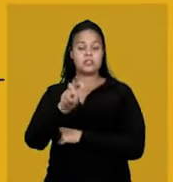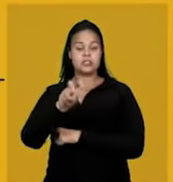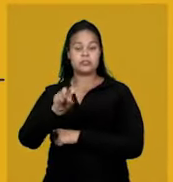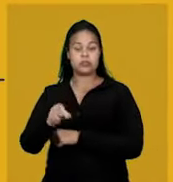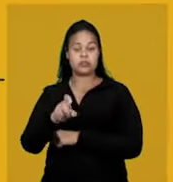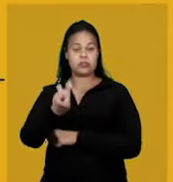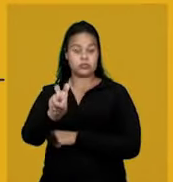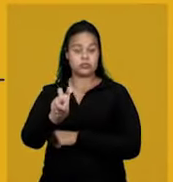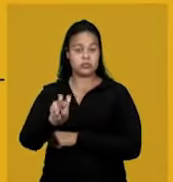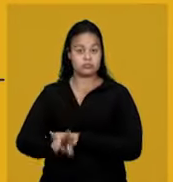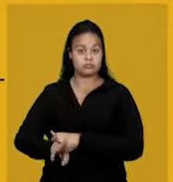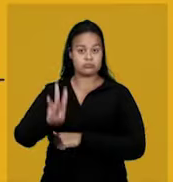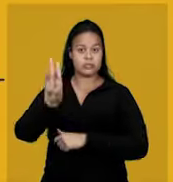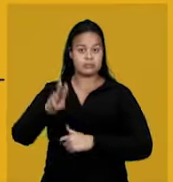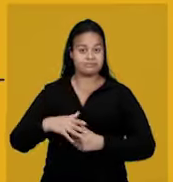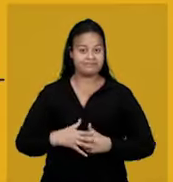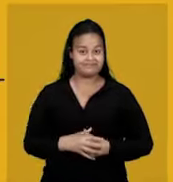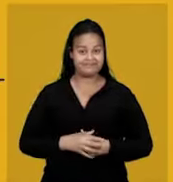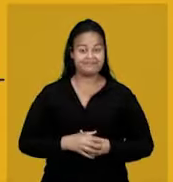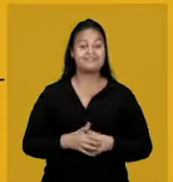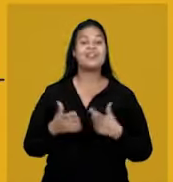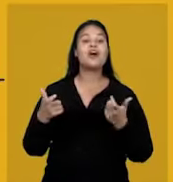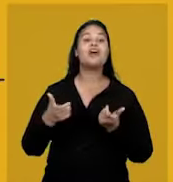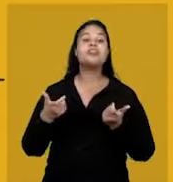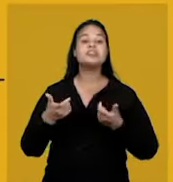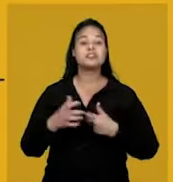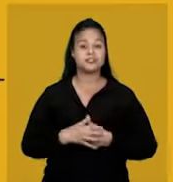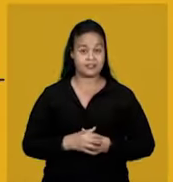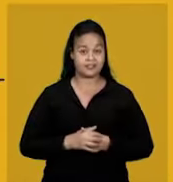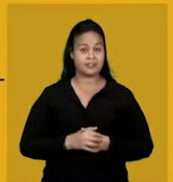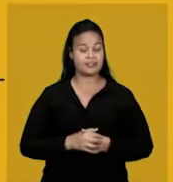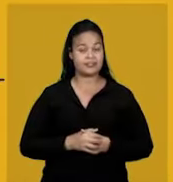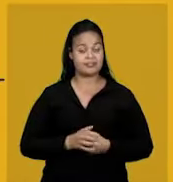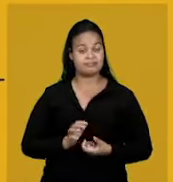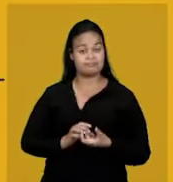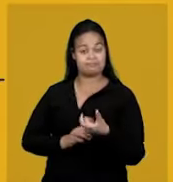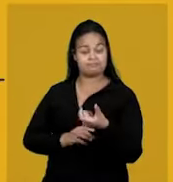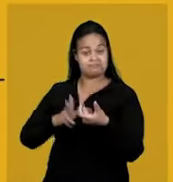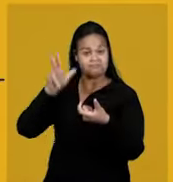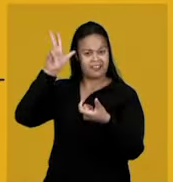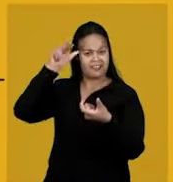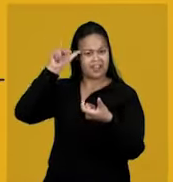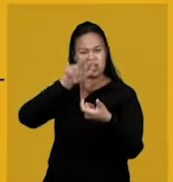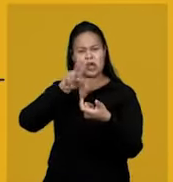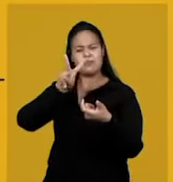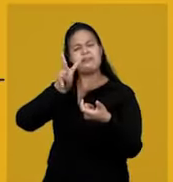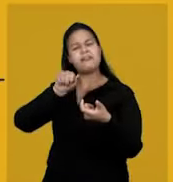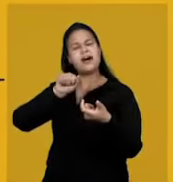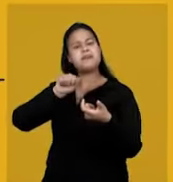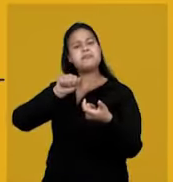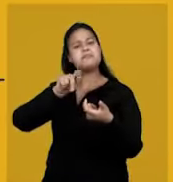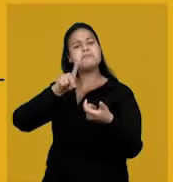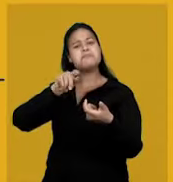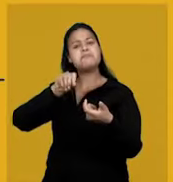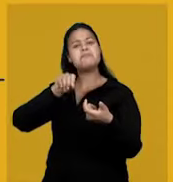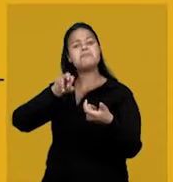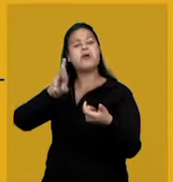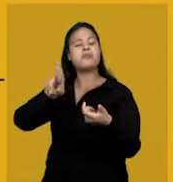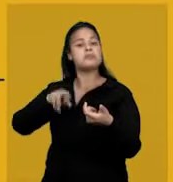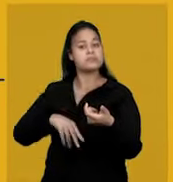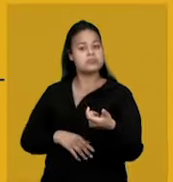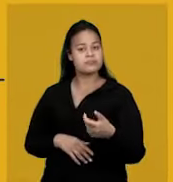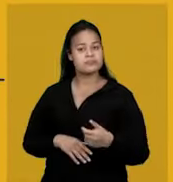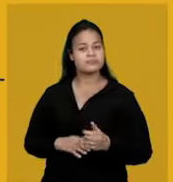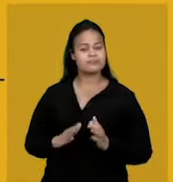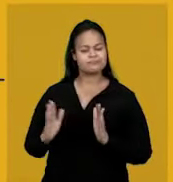735,5 watts. De onde vem essa unidade de cavalo vapor? Bem, durante o